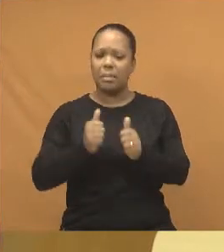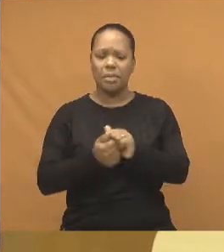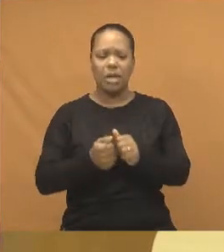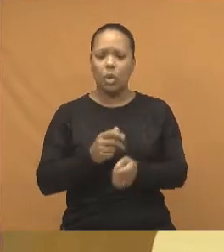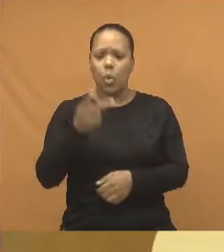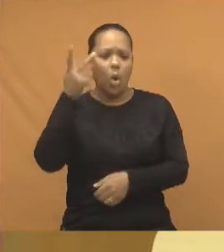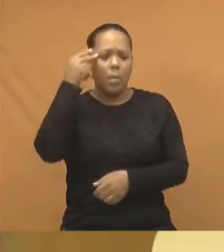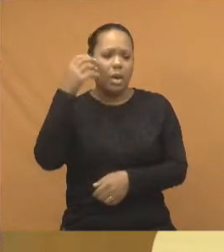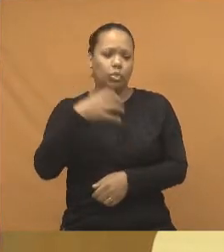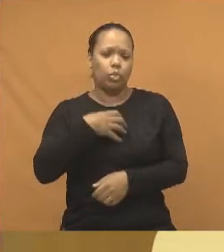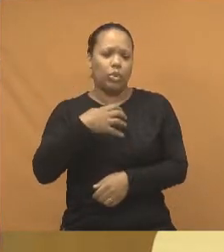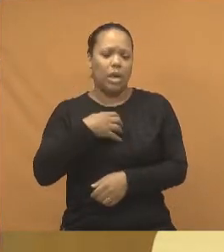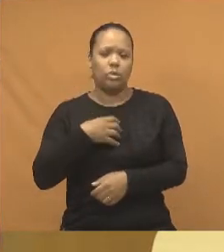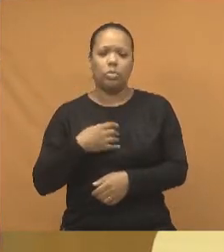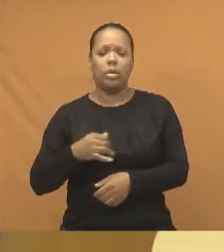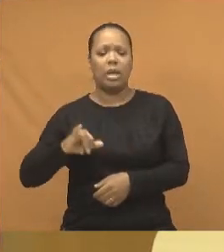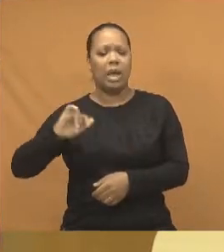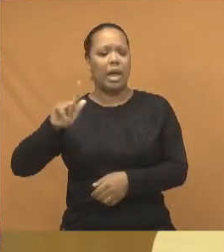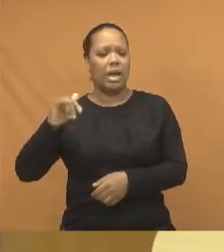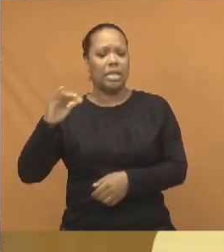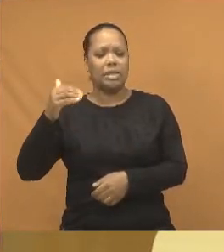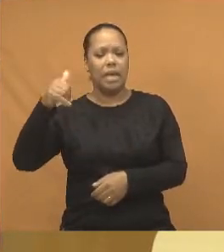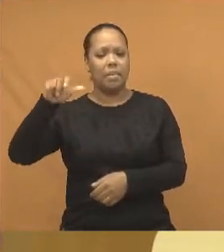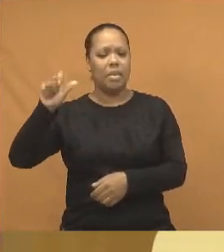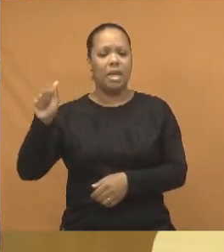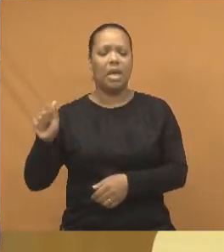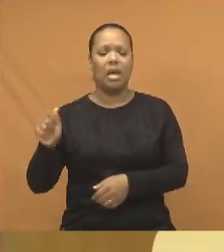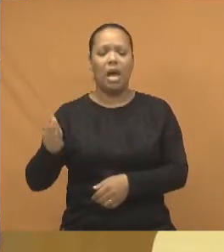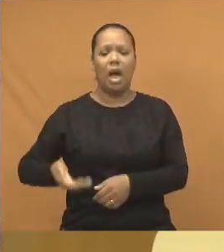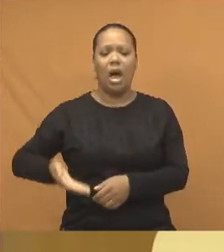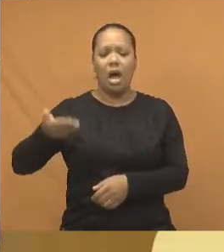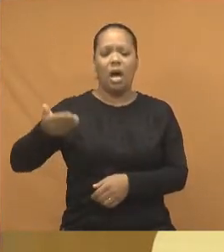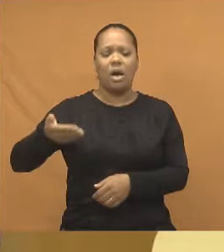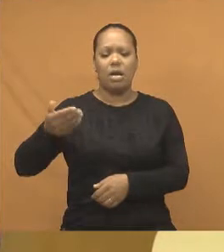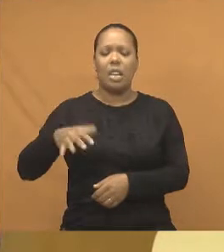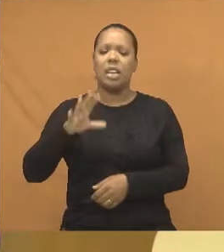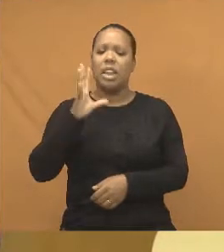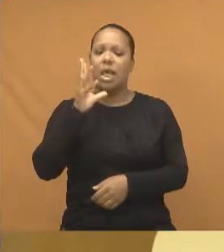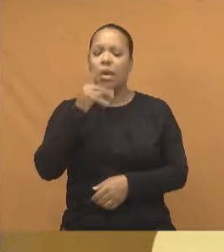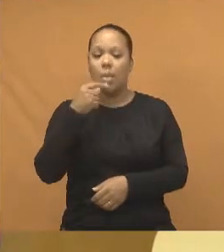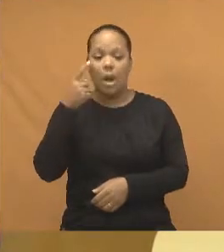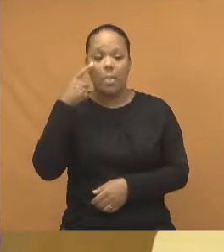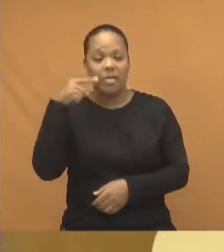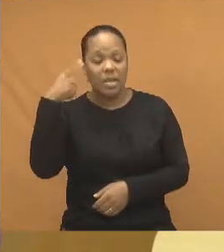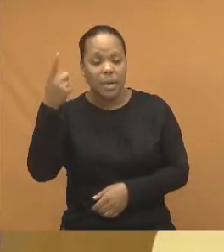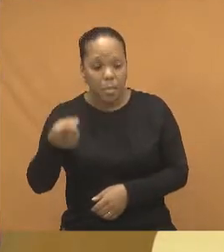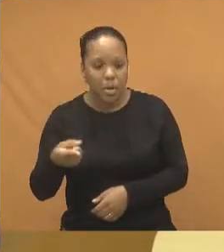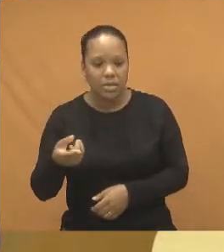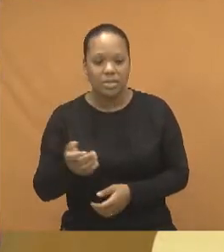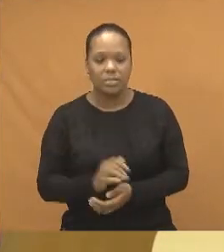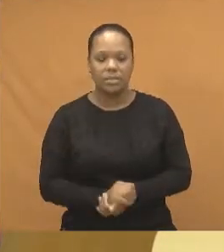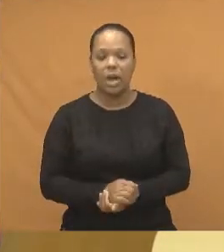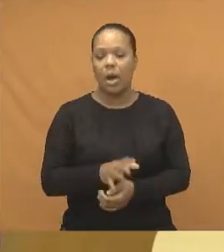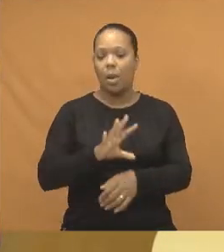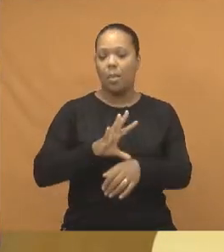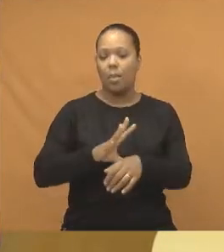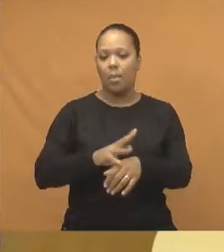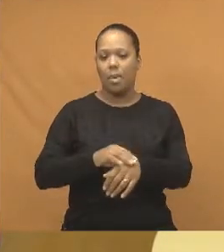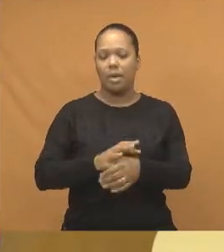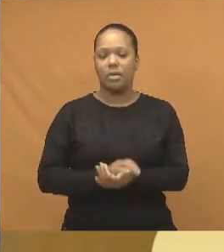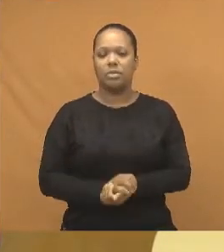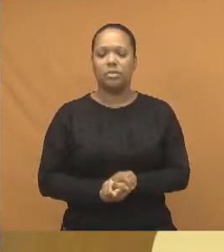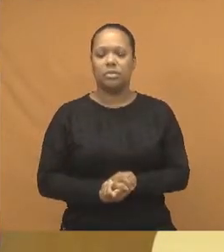glicemia elevada e fazem diagnóstico às vezes tardio, e é uma doença que